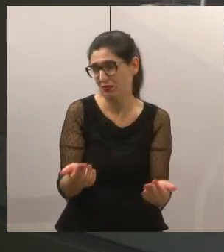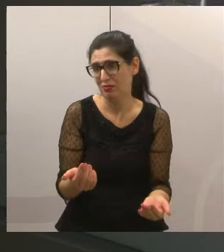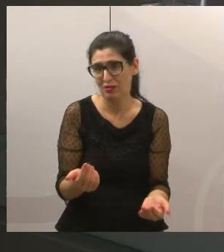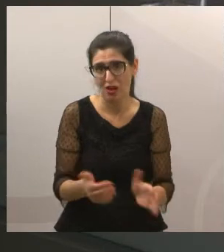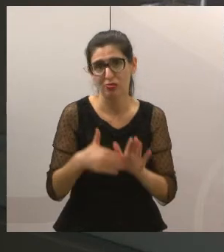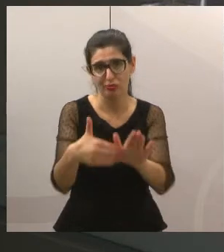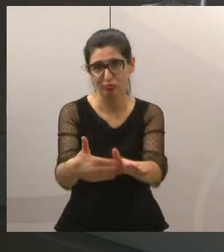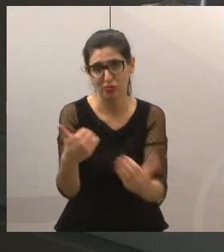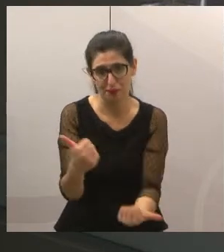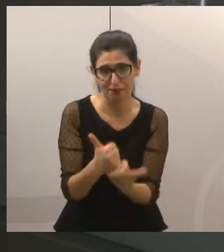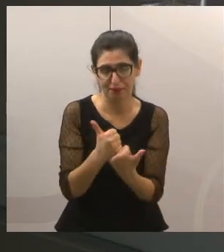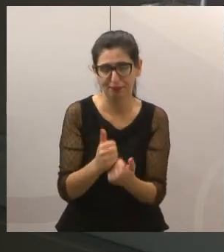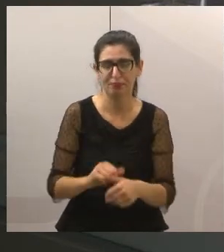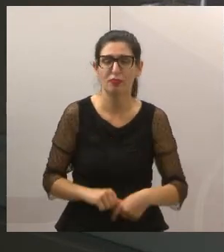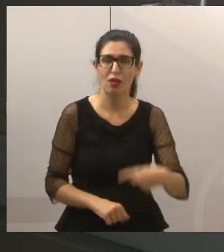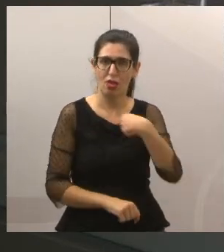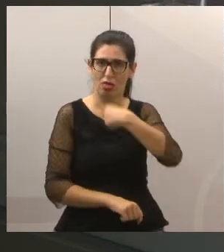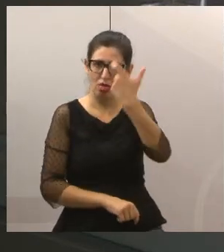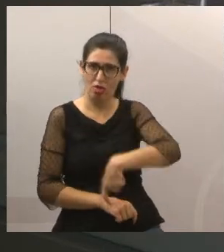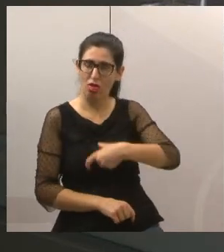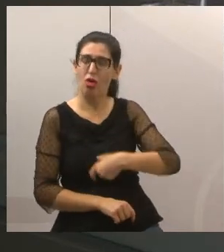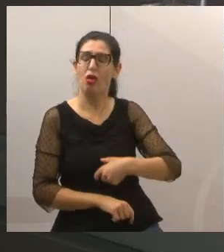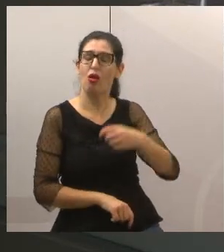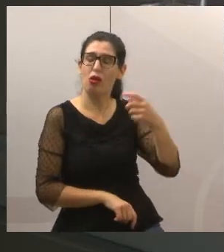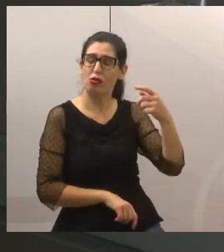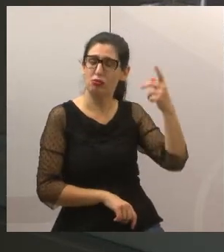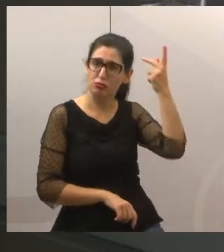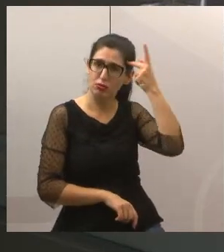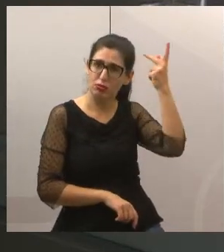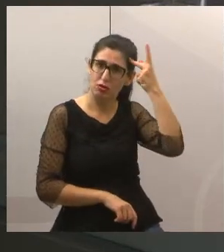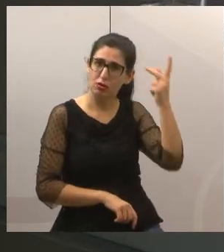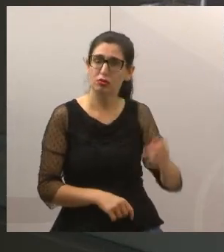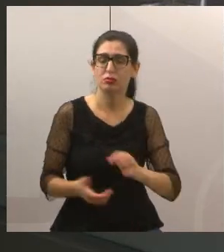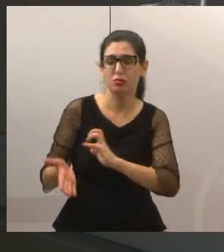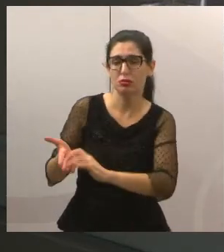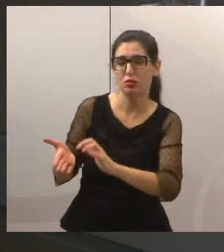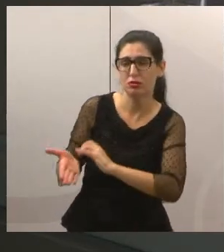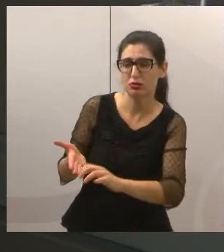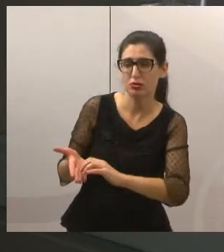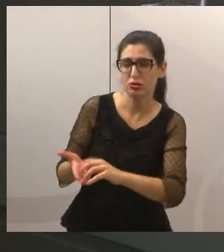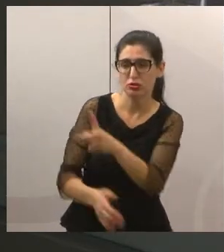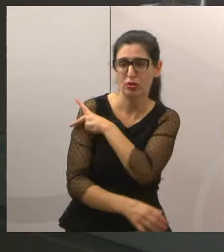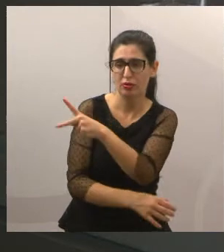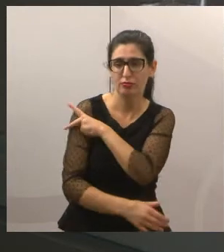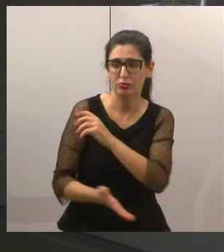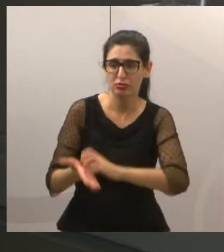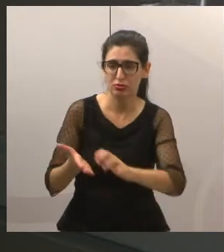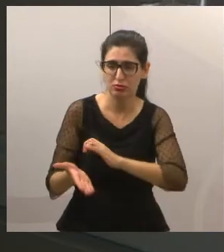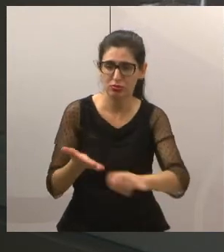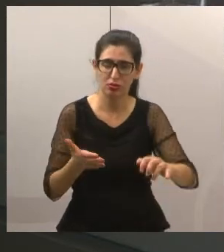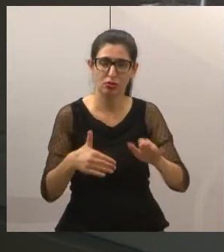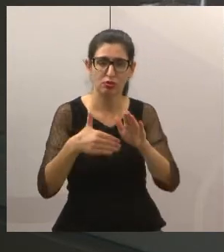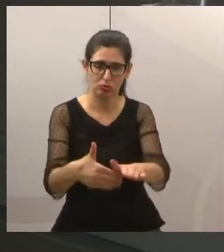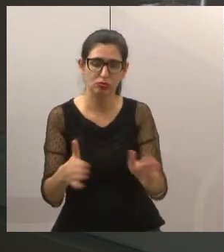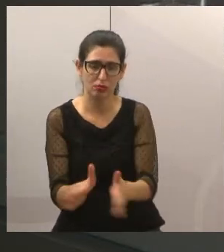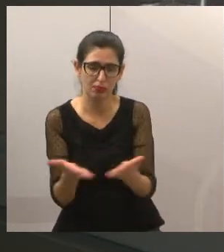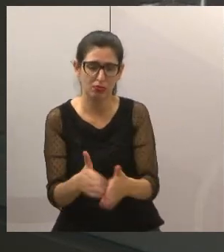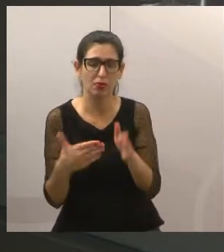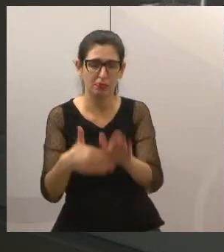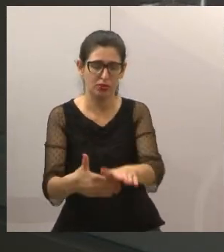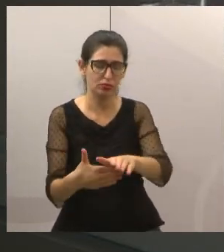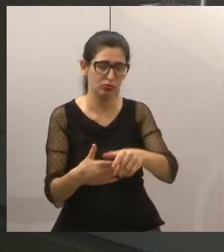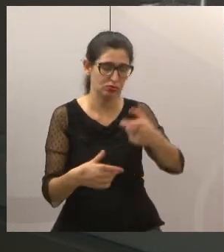São Paulo, ainda como secretária de Assistência Social, e eu vejo muitos dos municípios do estado de São Paulo fechando os equipamentos porque não